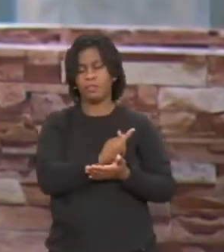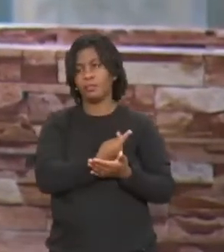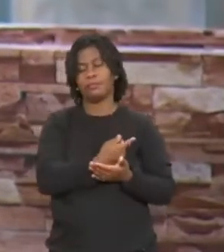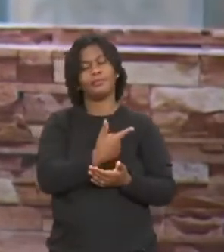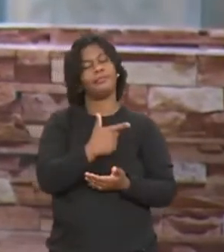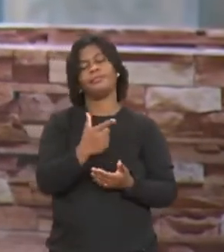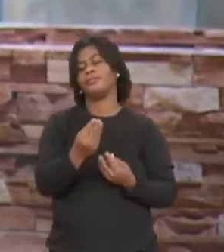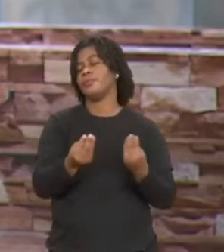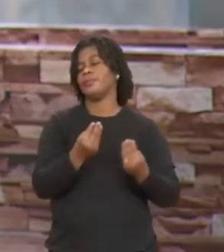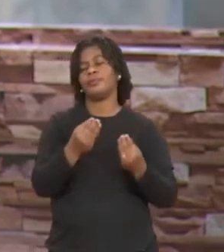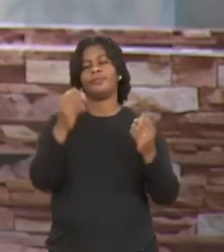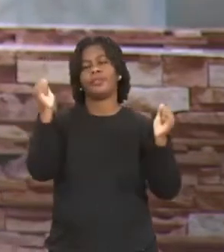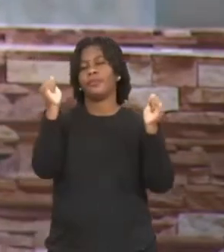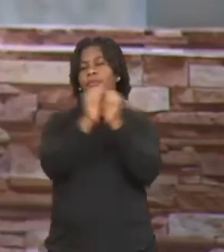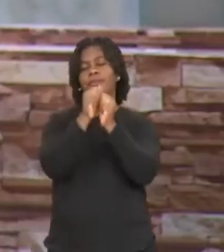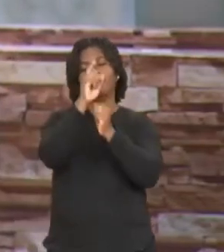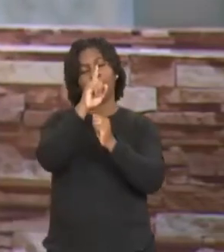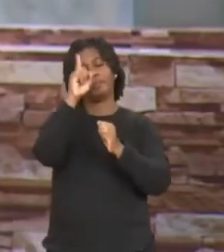como.